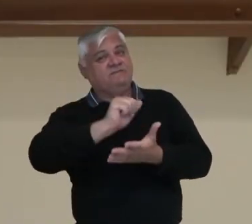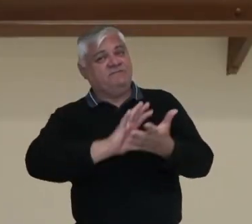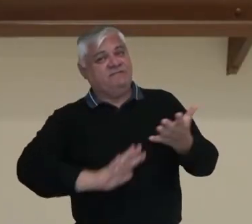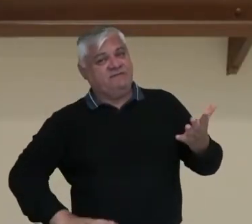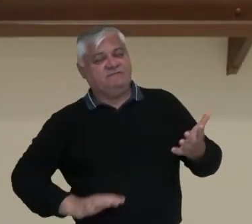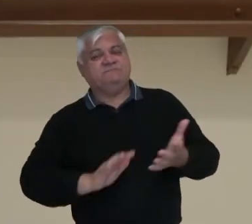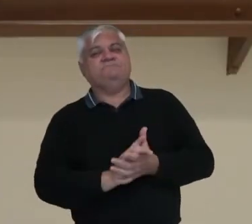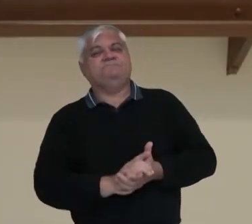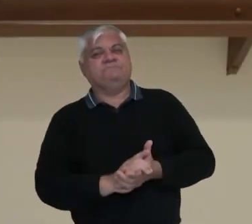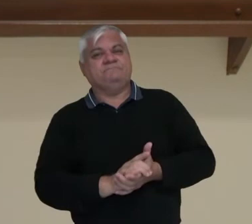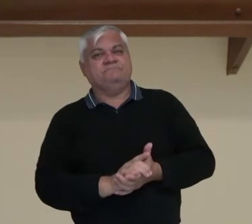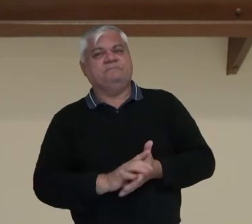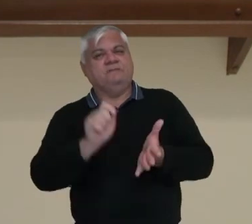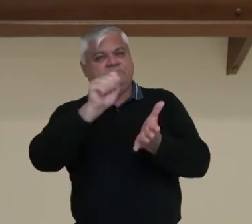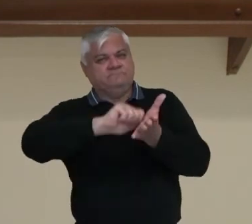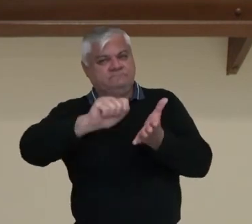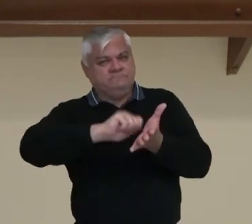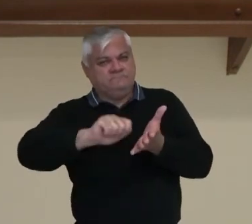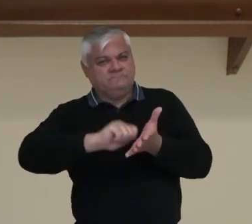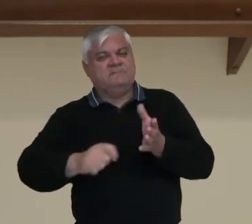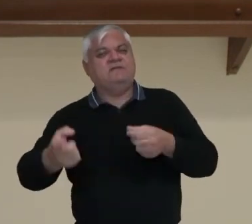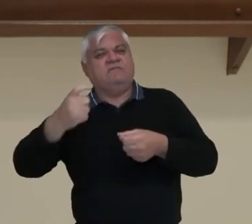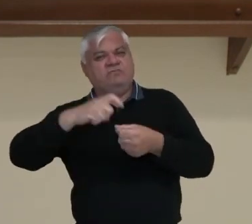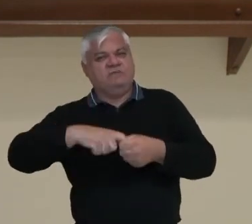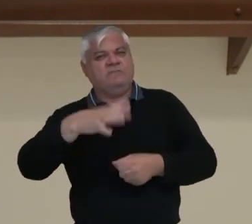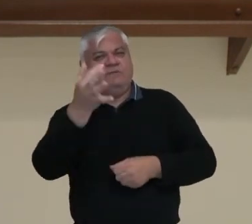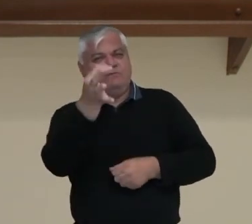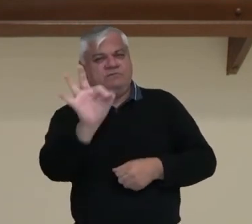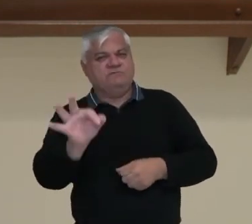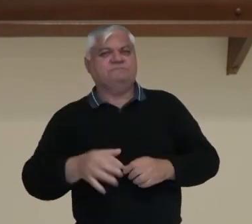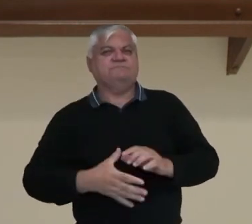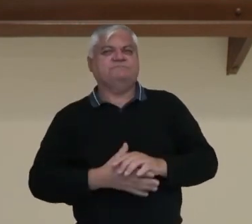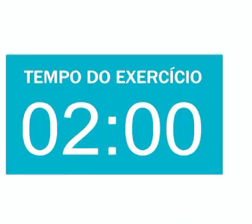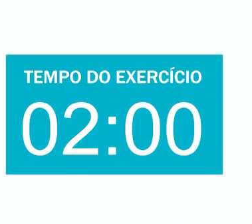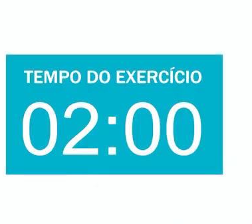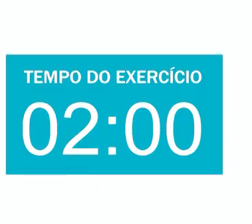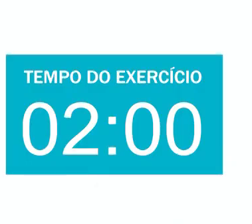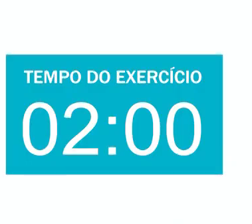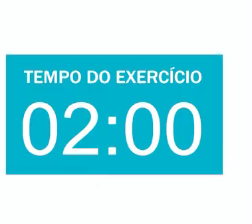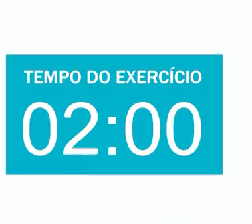atividade, gente. Faz aí, já voltamos para ver se vocês acertaram.